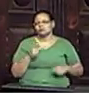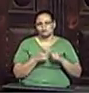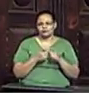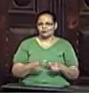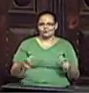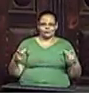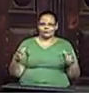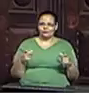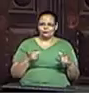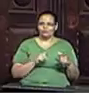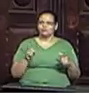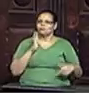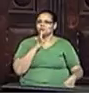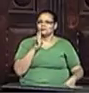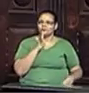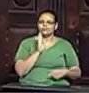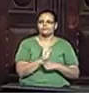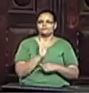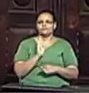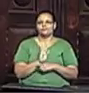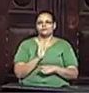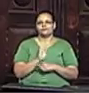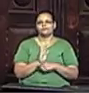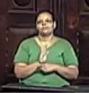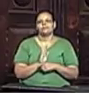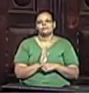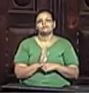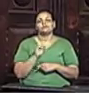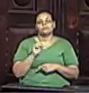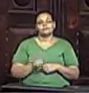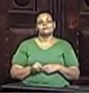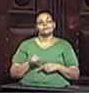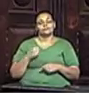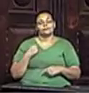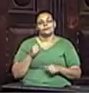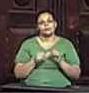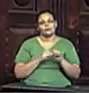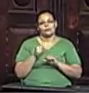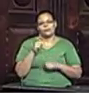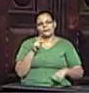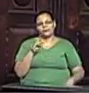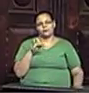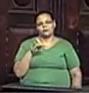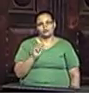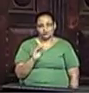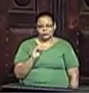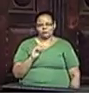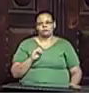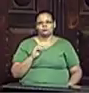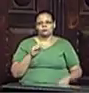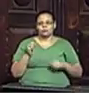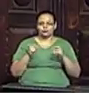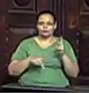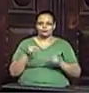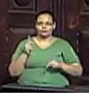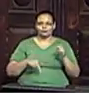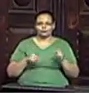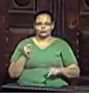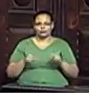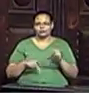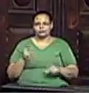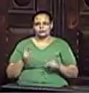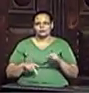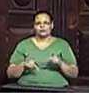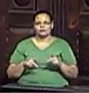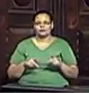geral. Conhecemos e defendemos os princípios da reforma psiquiátrica baseada, sobretudo, numa prática e na formulação do médico